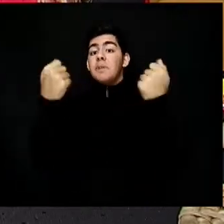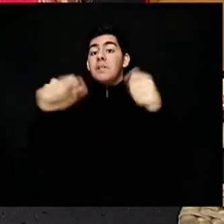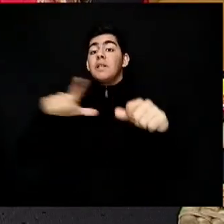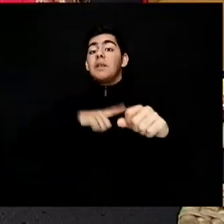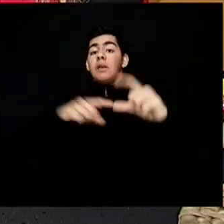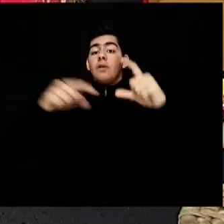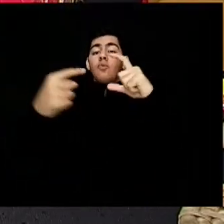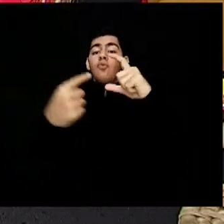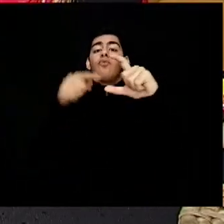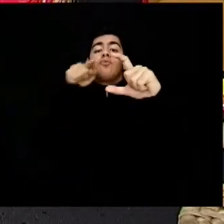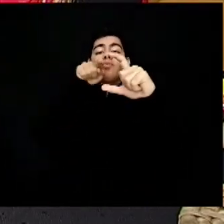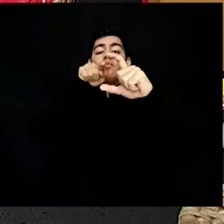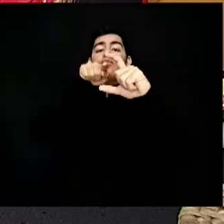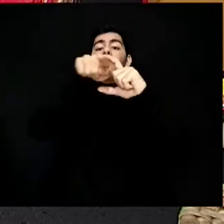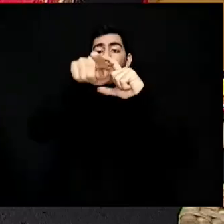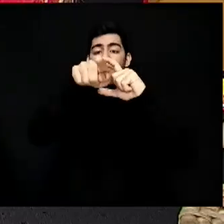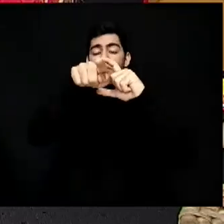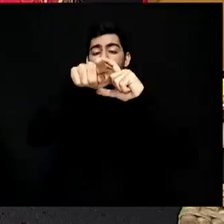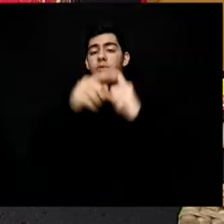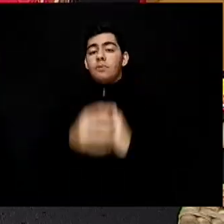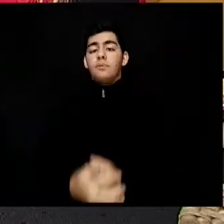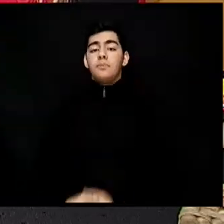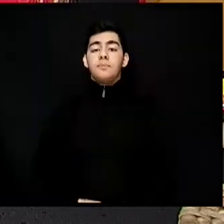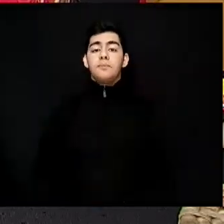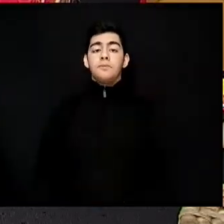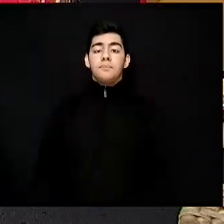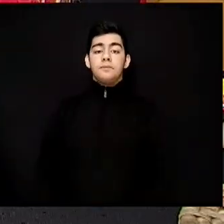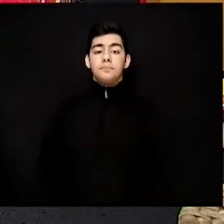pode estar utilizando nessa elaboração.